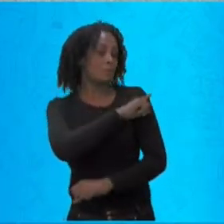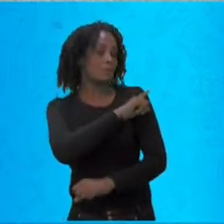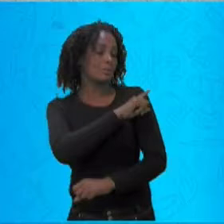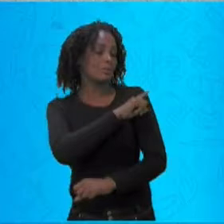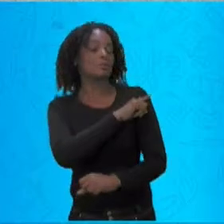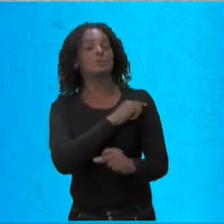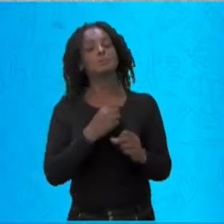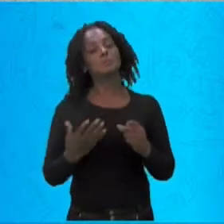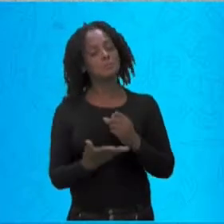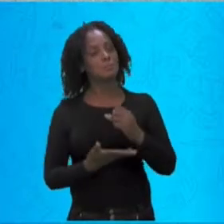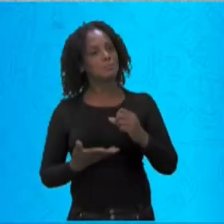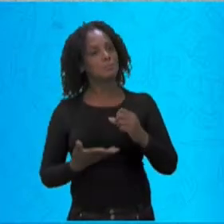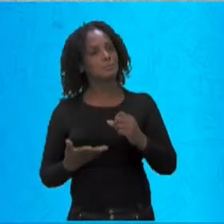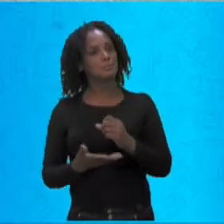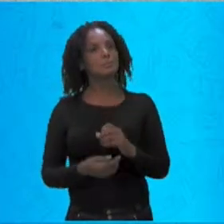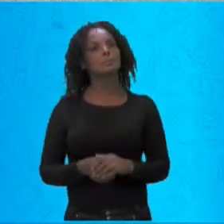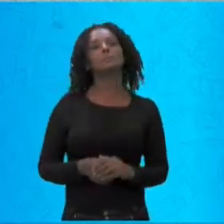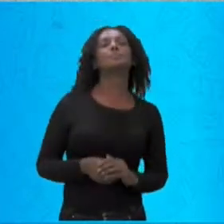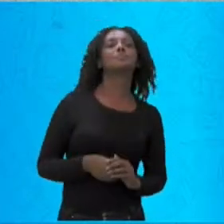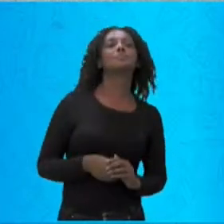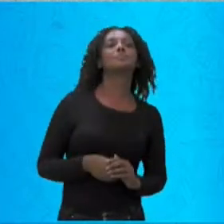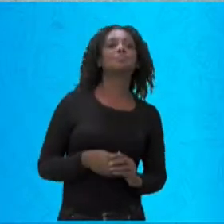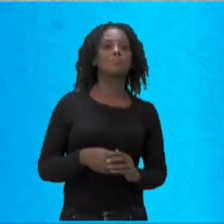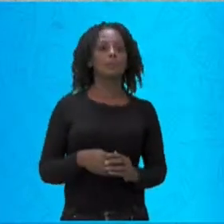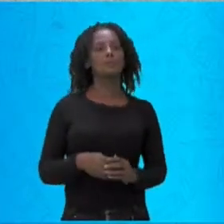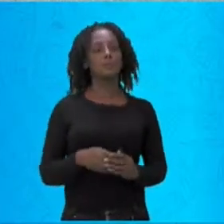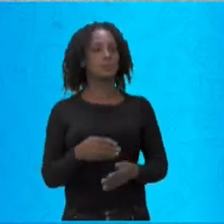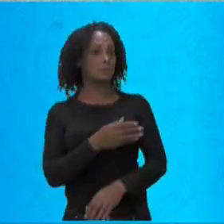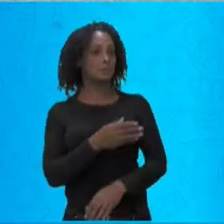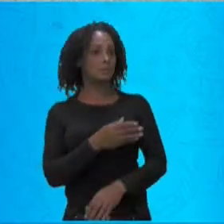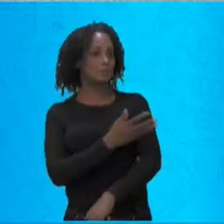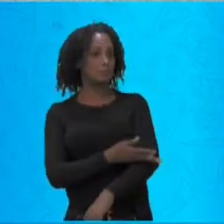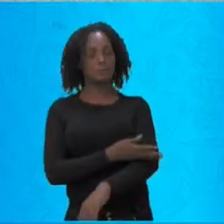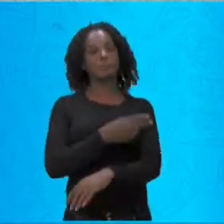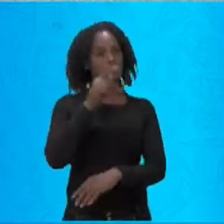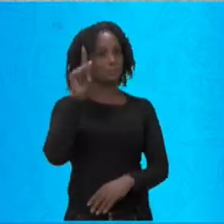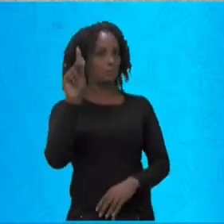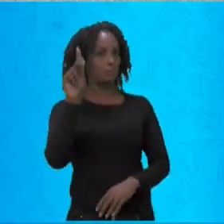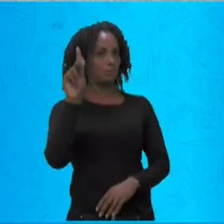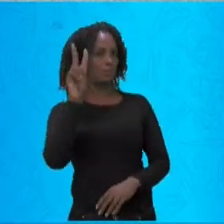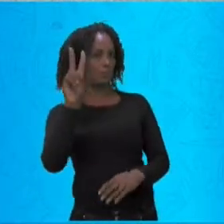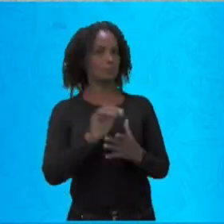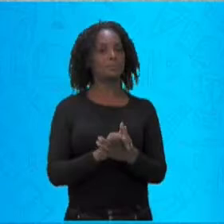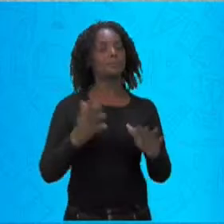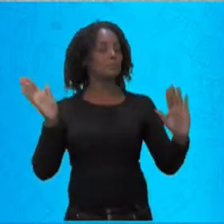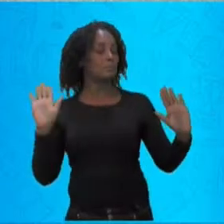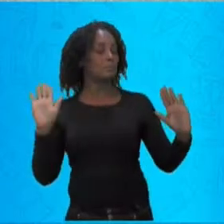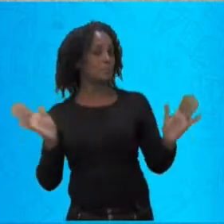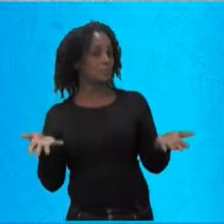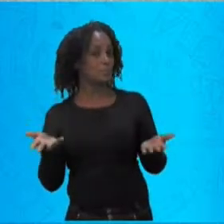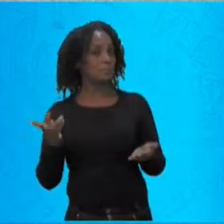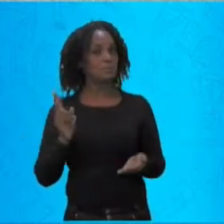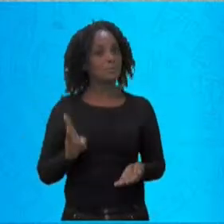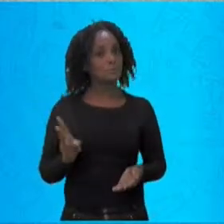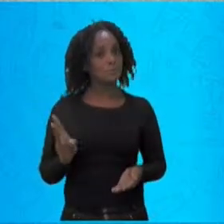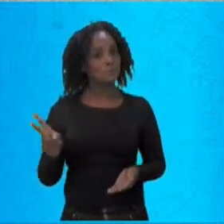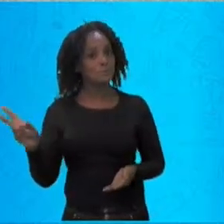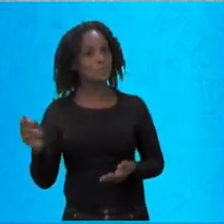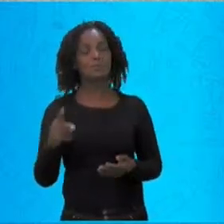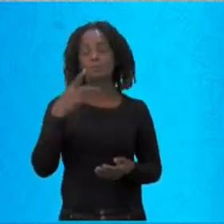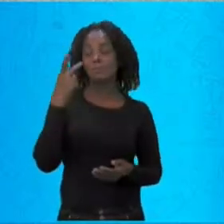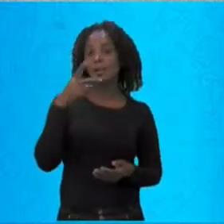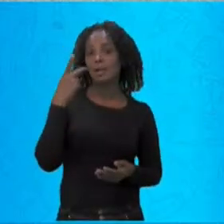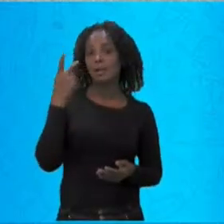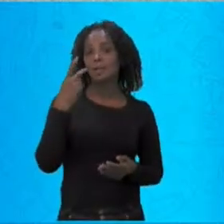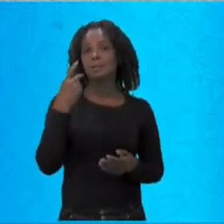do ensino fundamental na Rede Municipal de Educação de Governador Valadares. Hoje nós vamos continuar